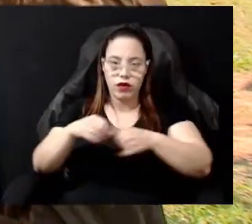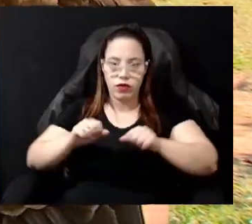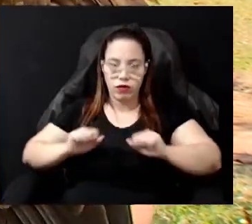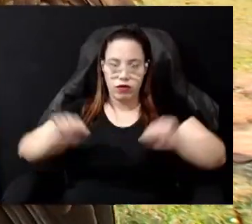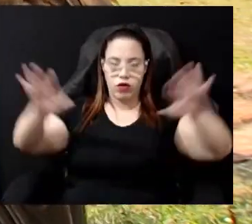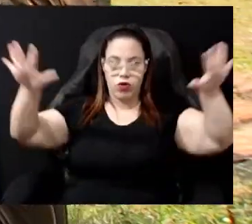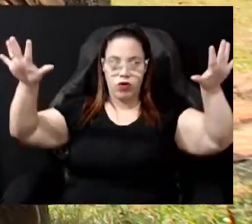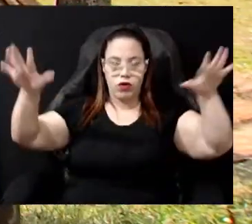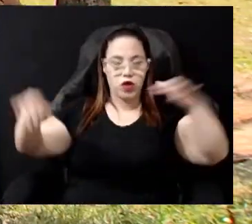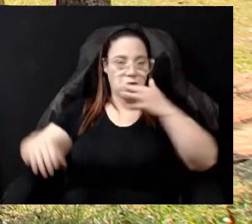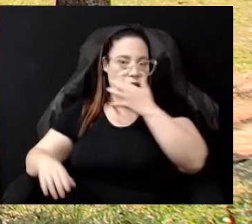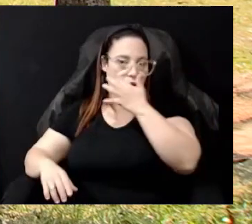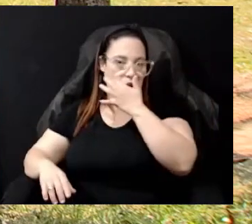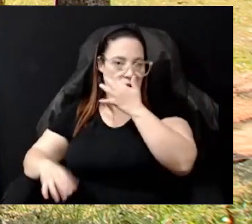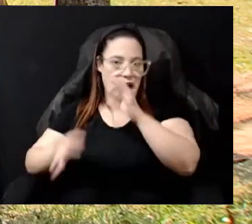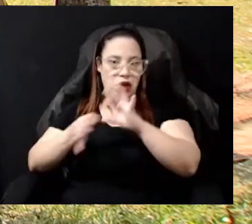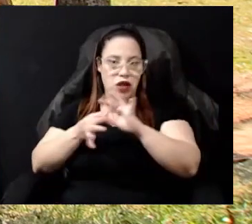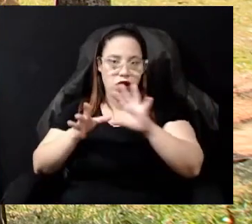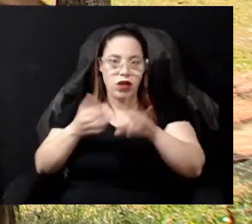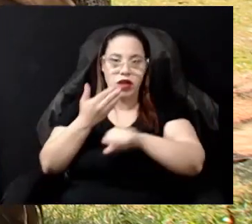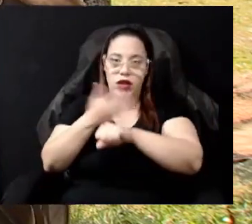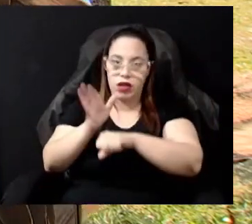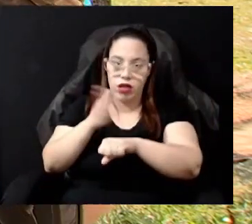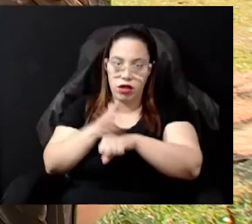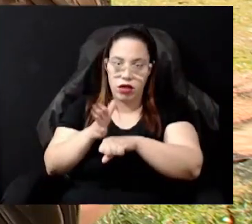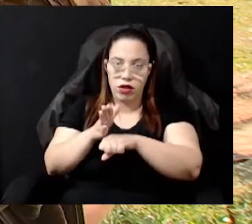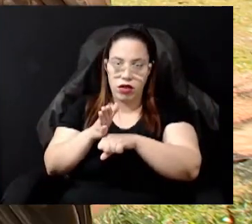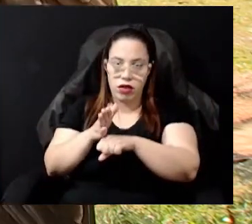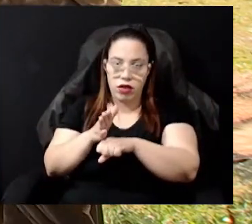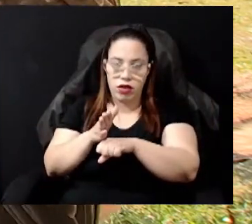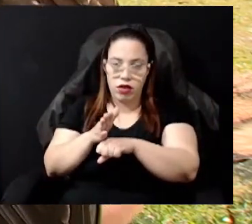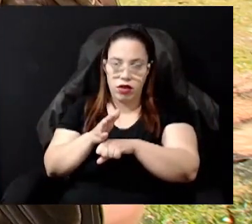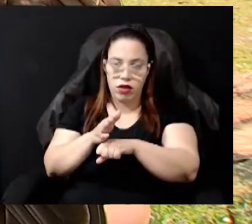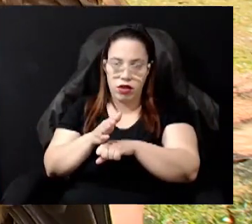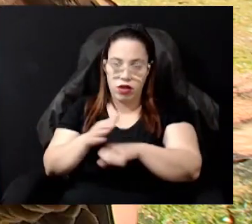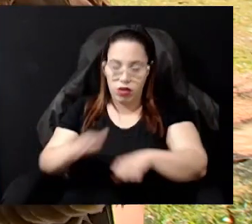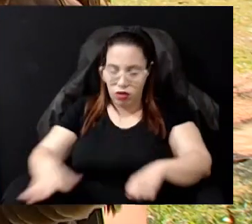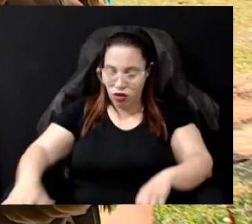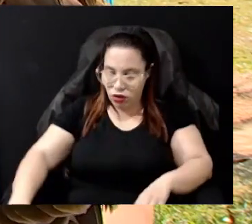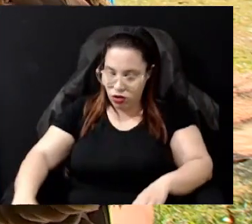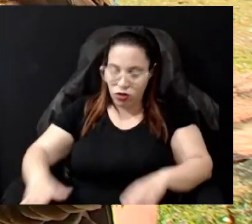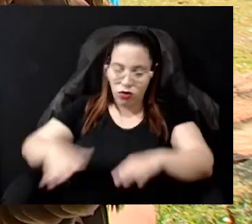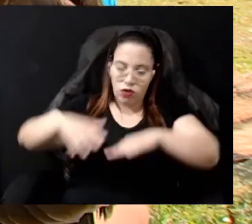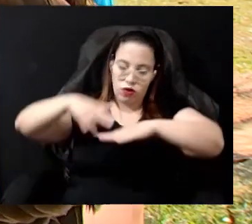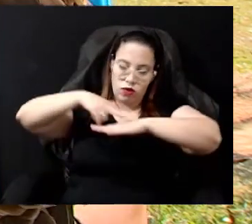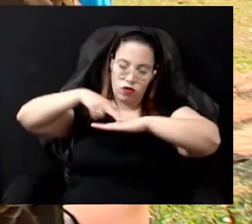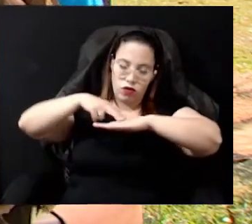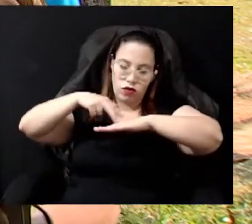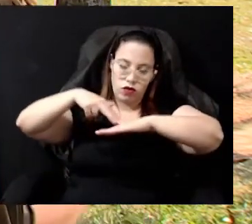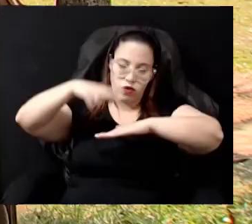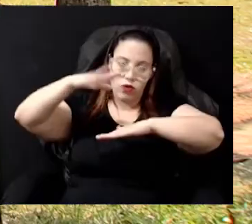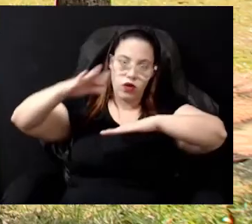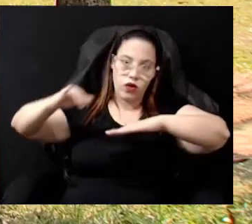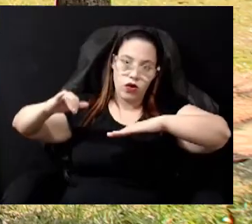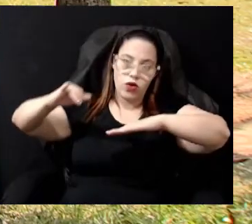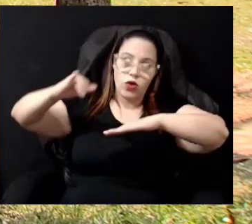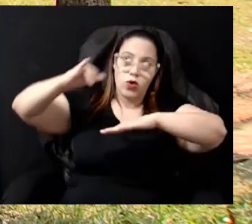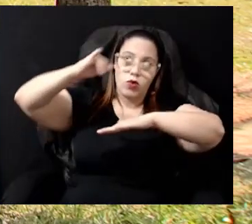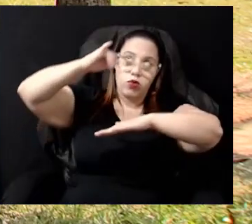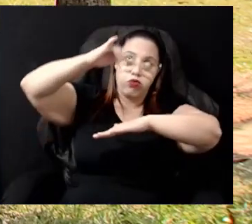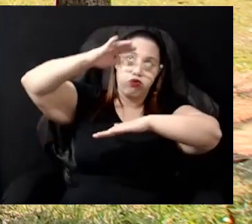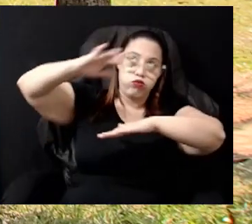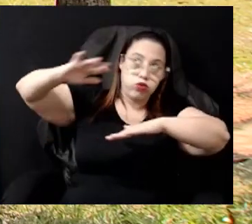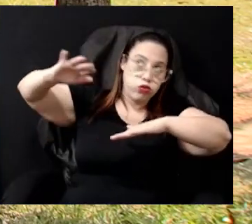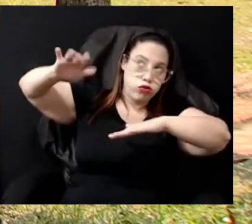também treinamentos vertical, que a gente faz, que é ela saindo do chão e indo direto para cima num movimento vertical que consiste mais no